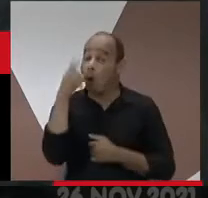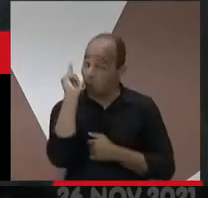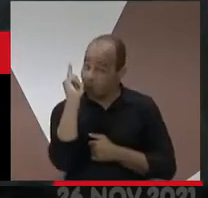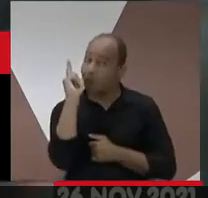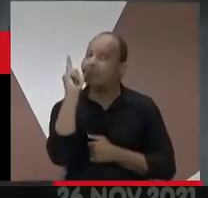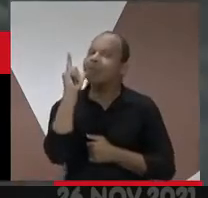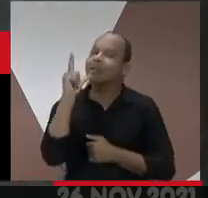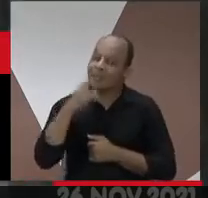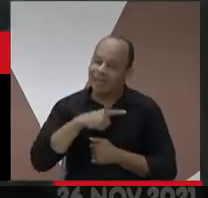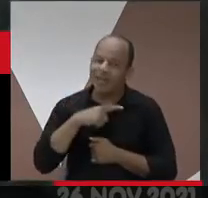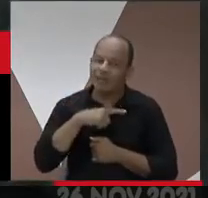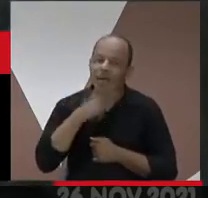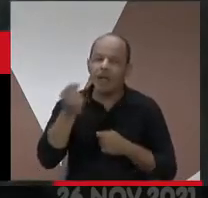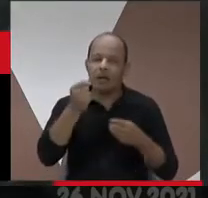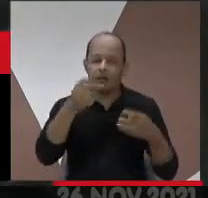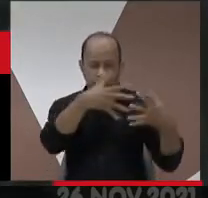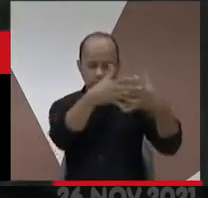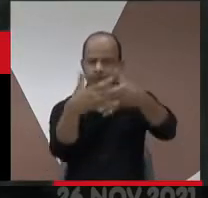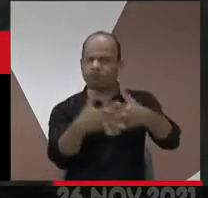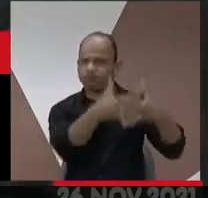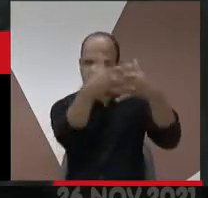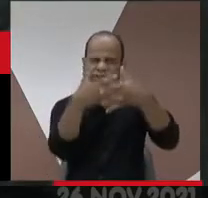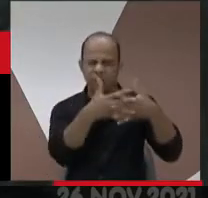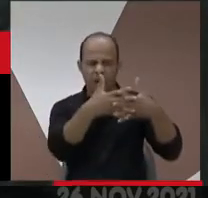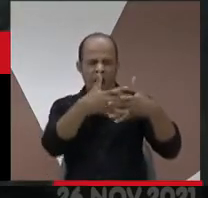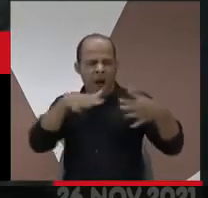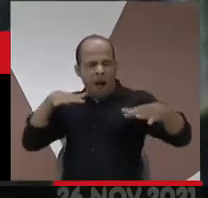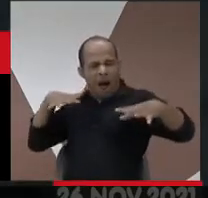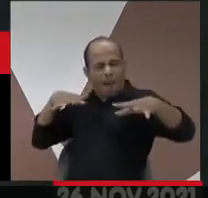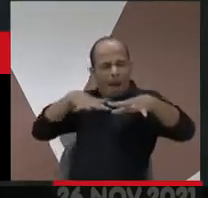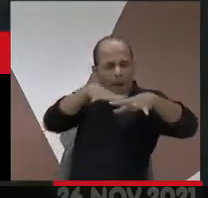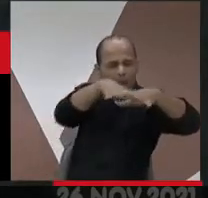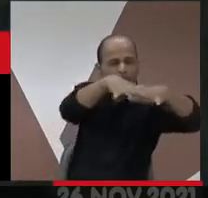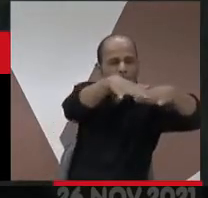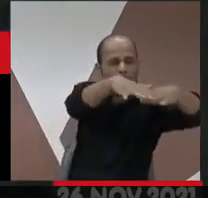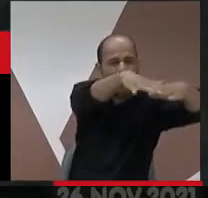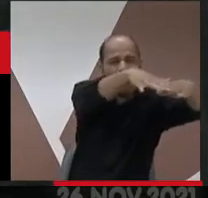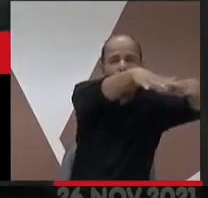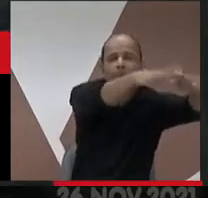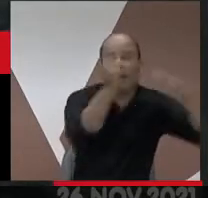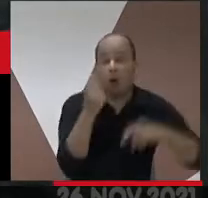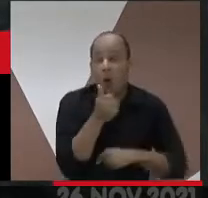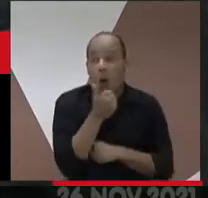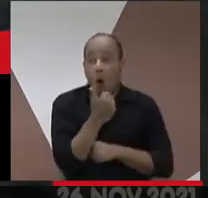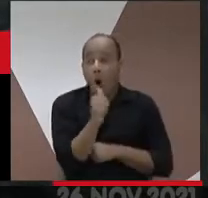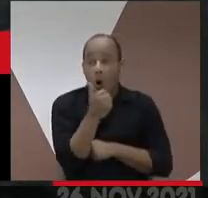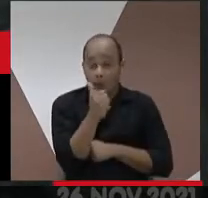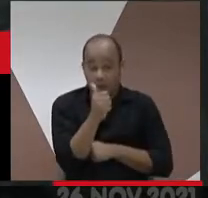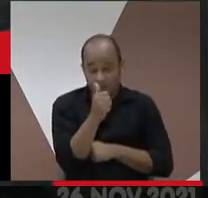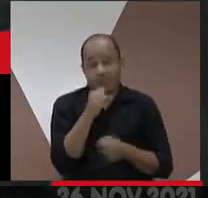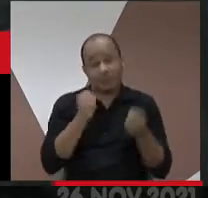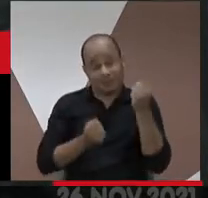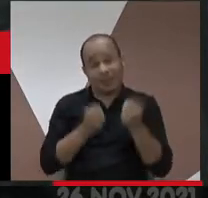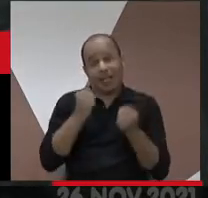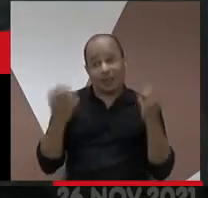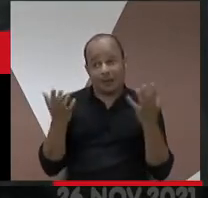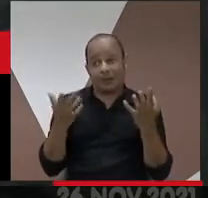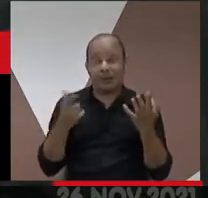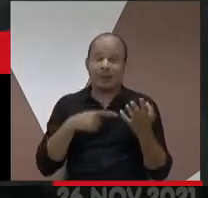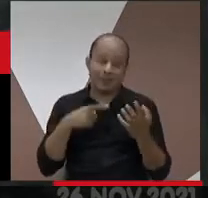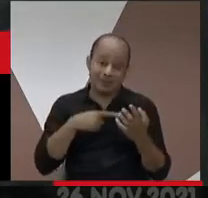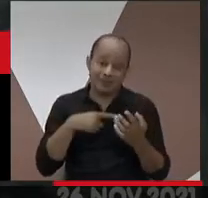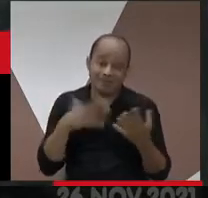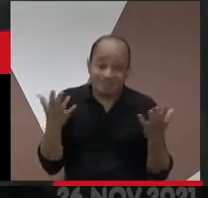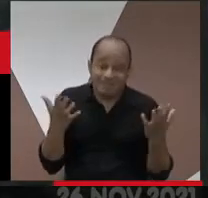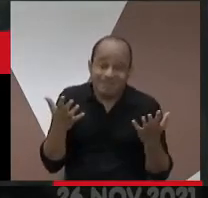de uma carreta que atropelou 11 carros, né? Então, já virou fato